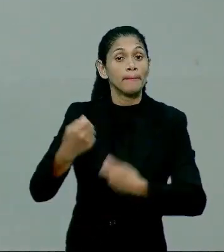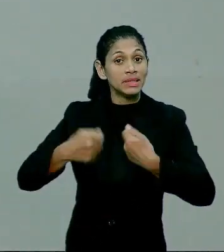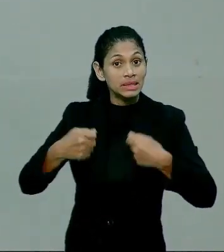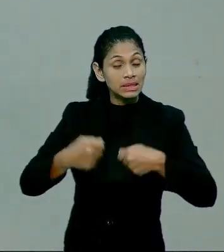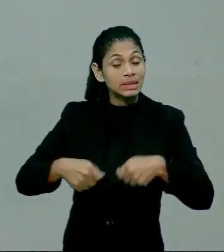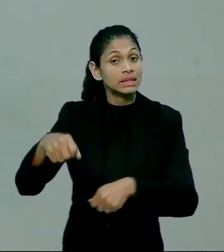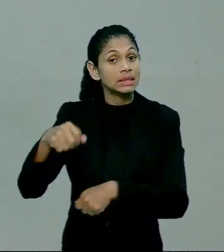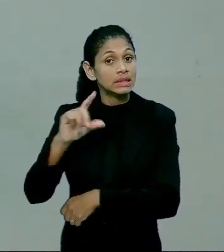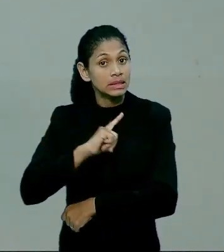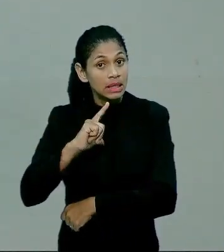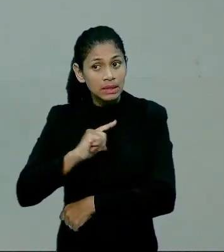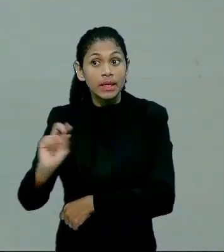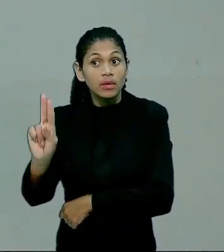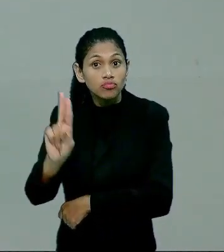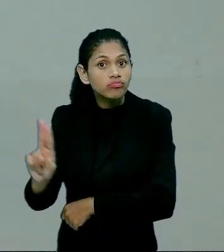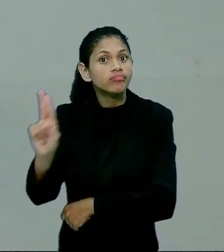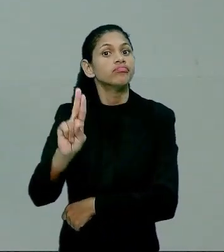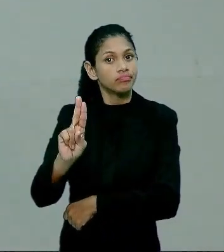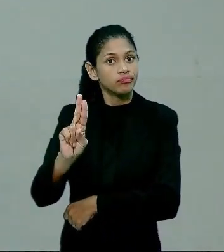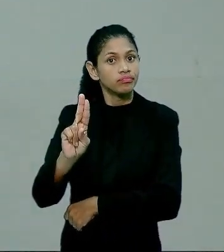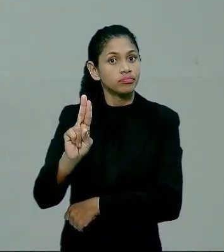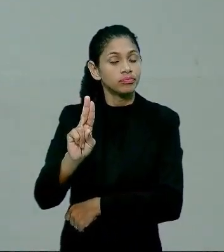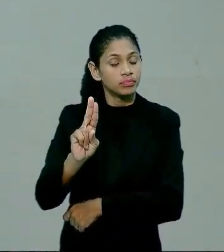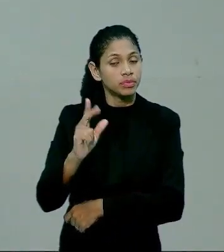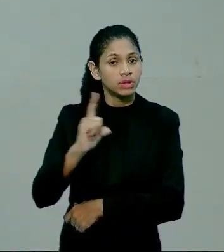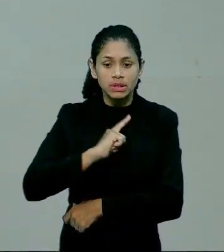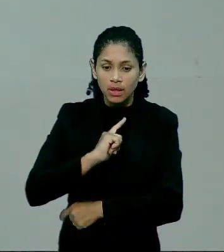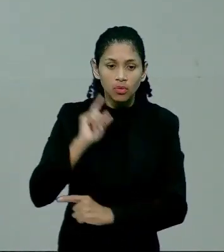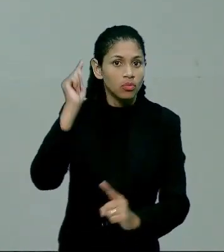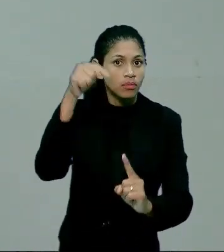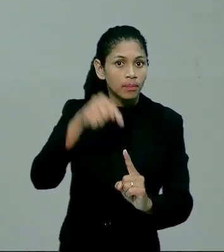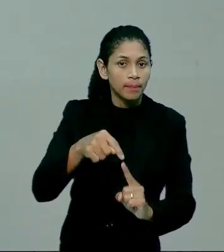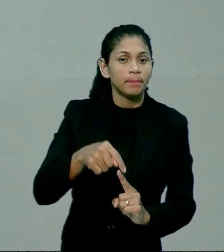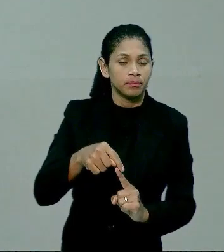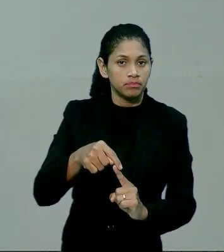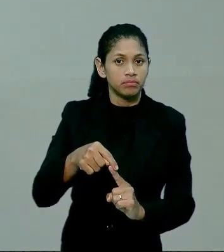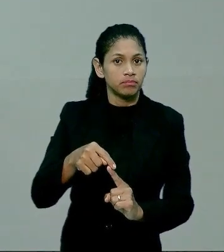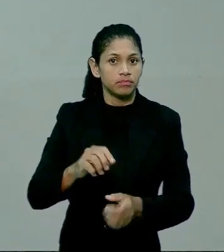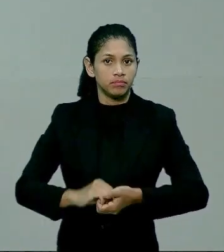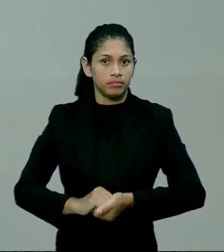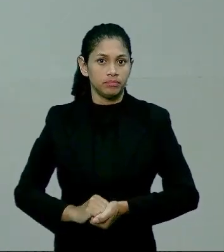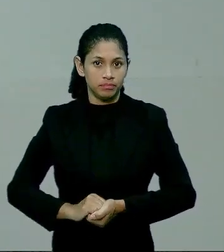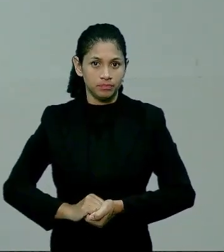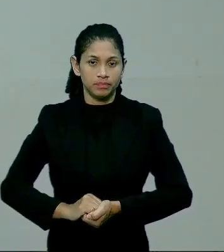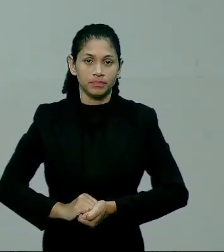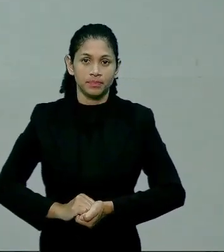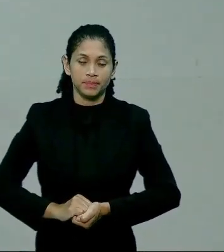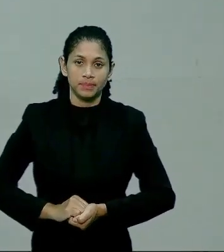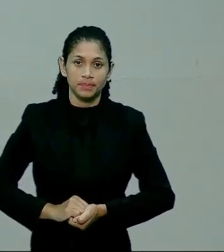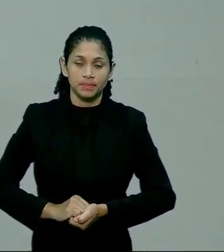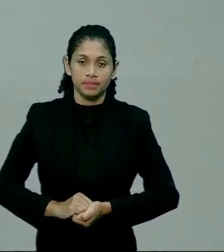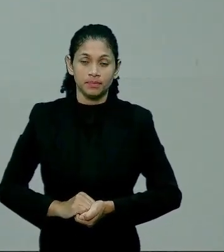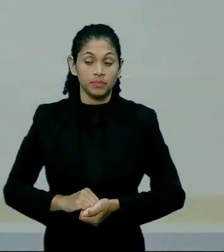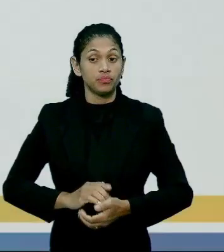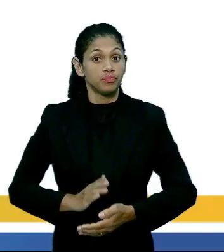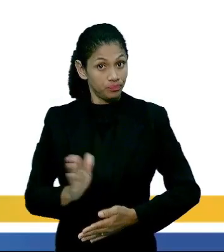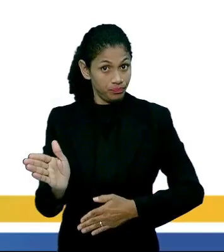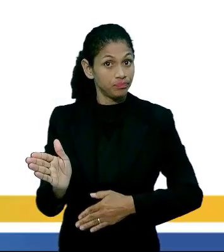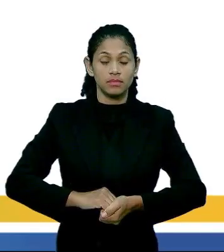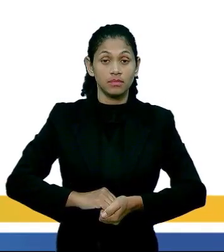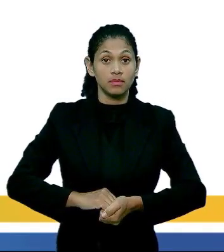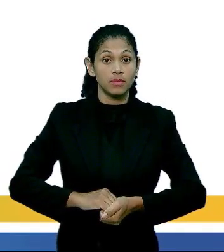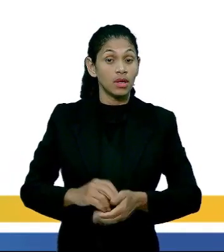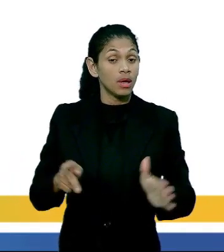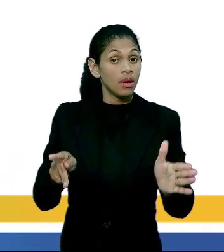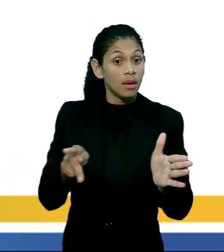e prático, funcional, né? De ter uma ação, de ter uma serventia, né? Vai ser um hino. Então, esse é o direcionamento